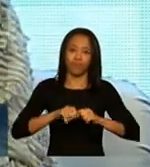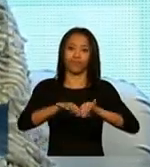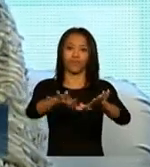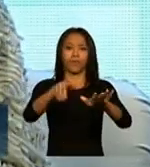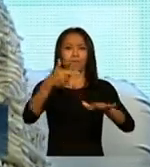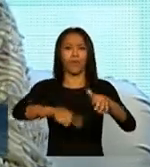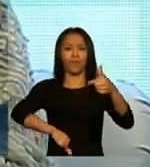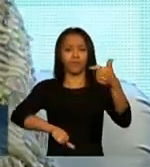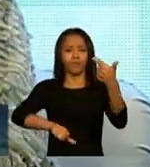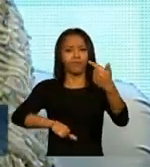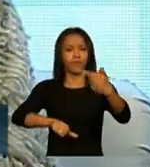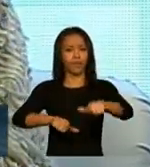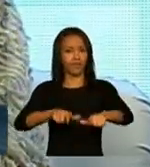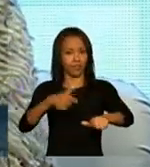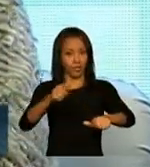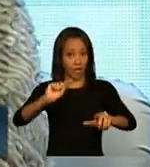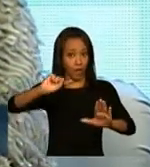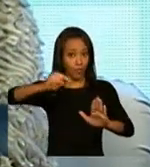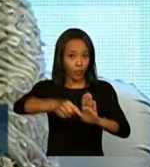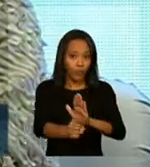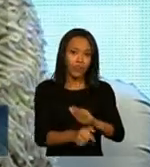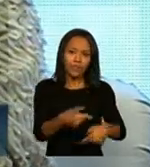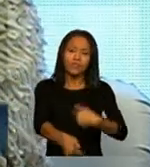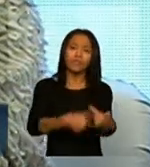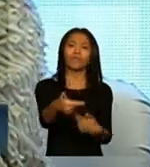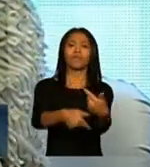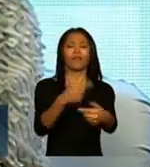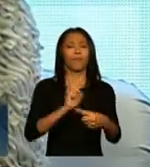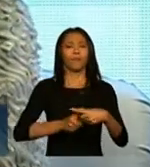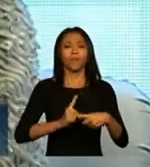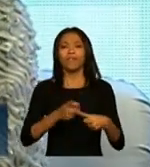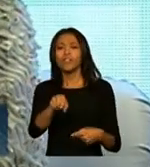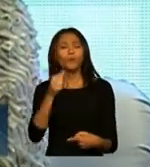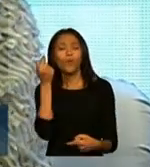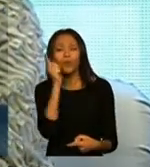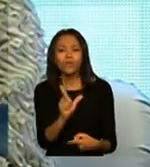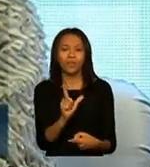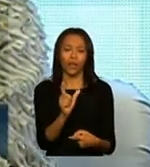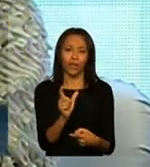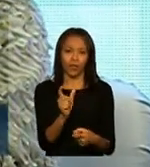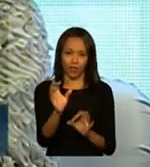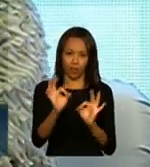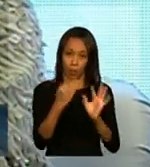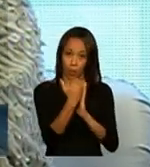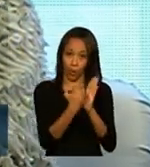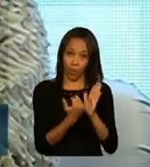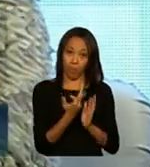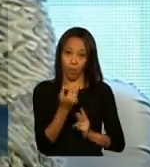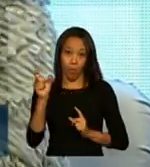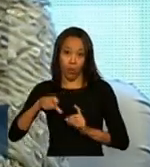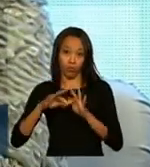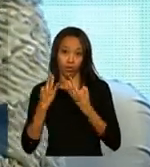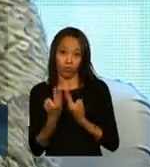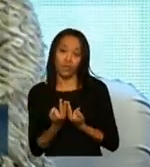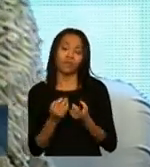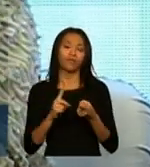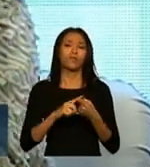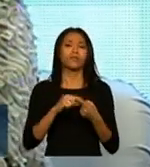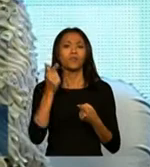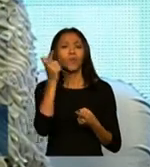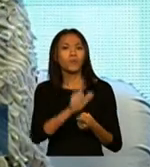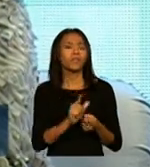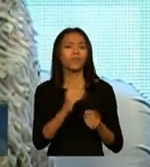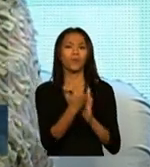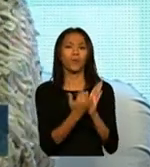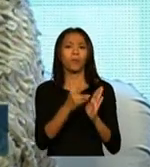isso, mais aprofundar isso cada vez mais, porque você não consegue fazer um programa como o Bolsa Família, você não consegue fazer um programa como o